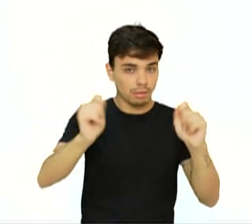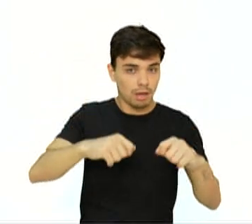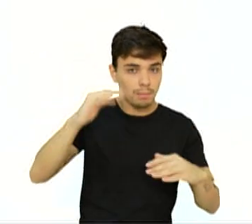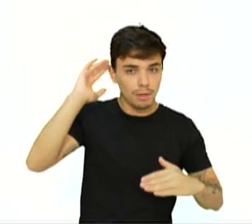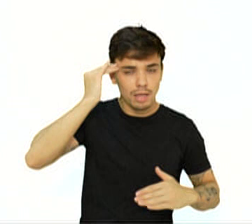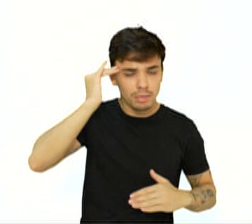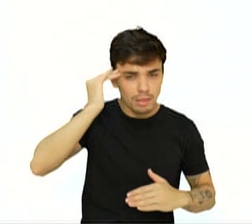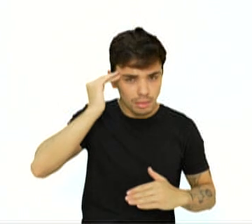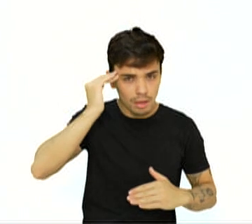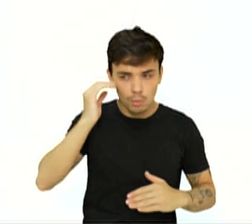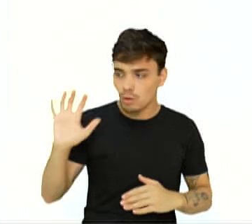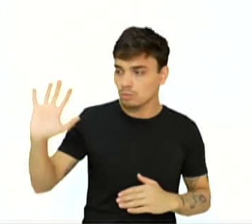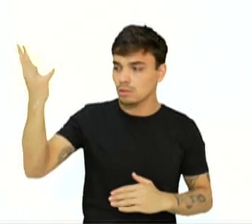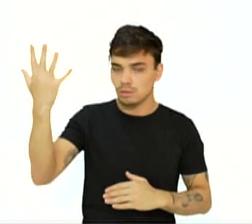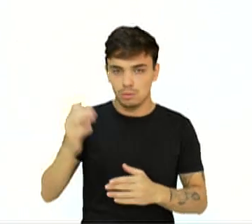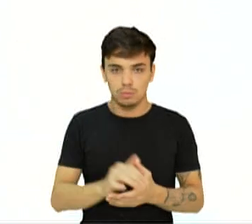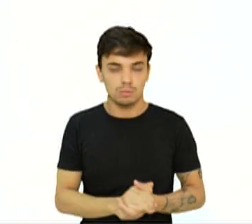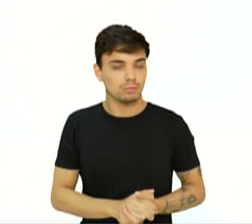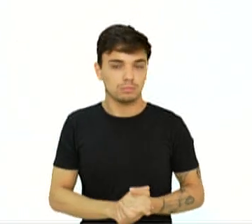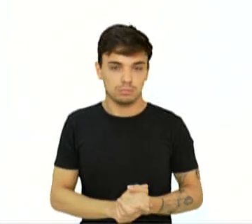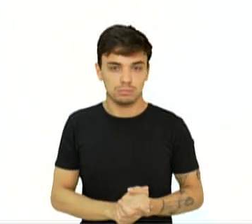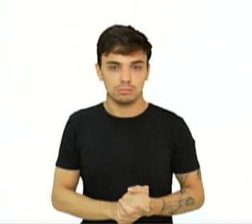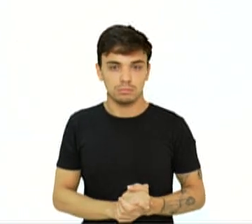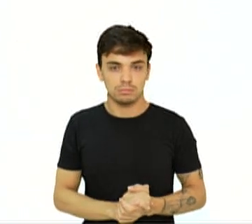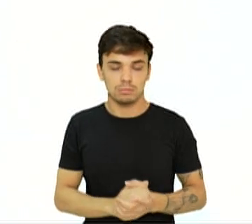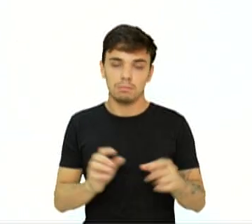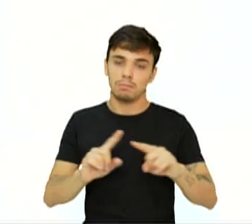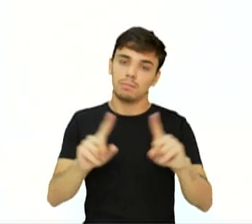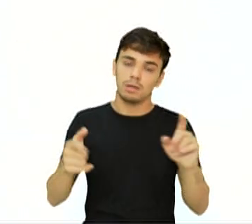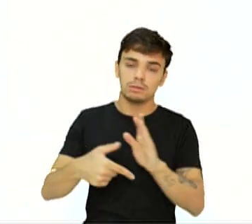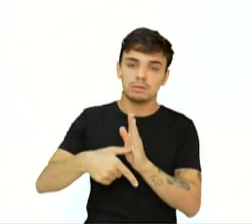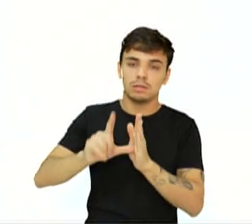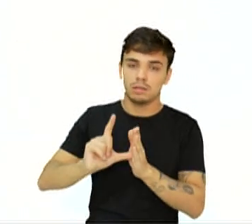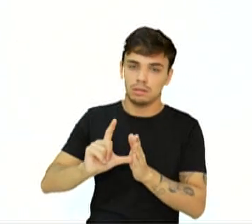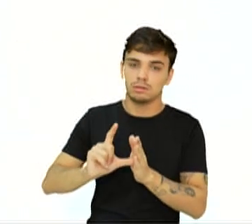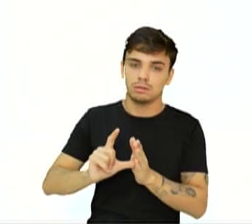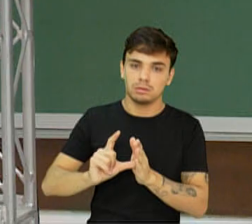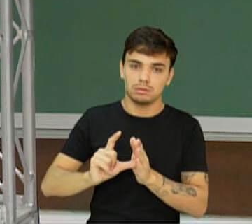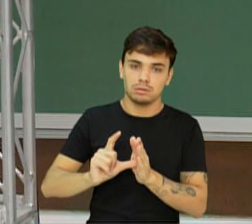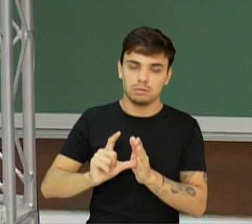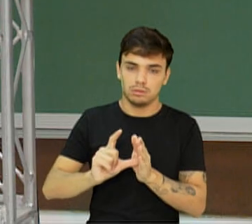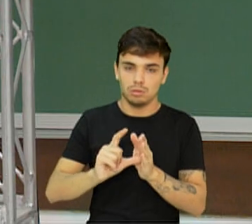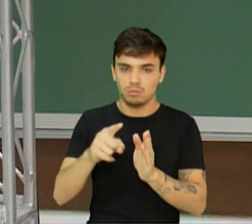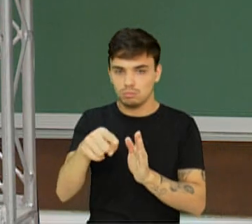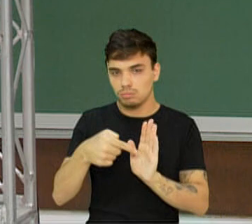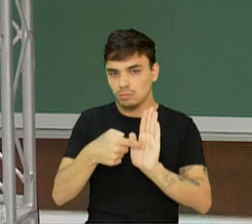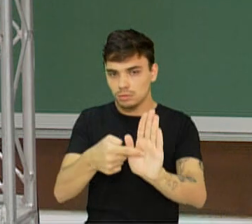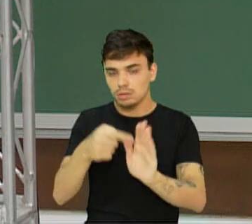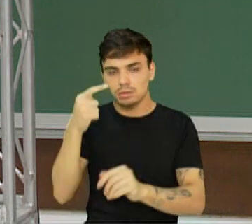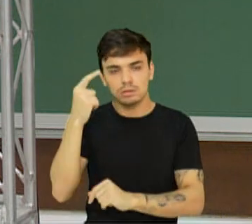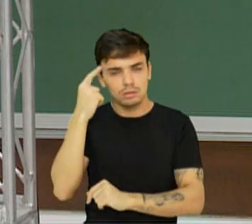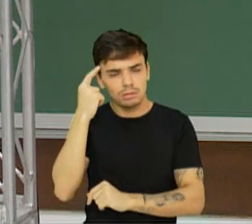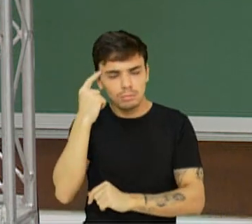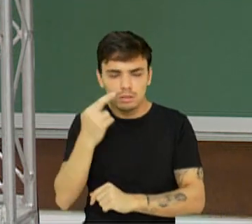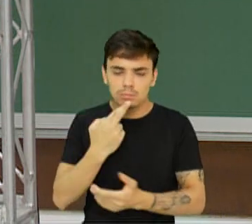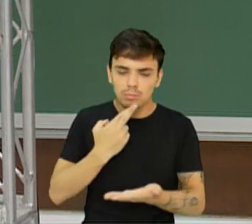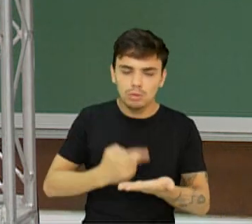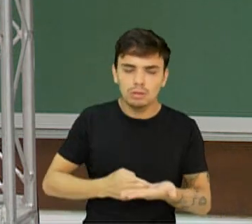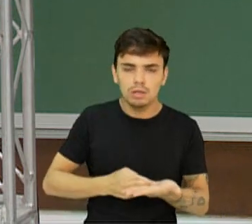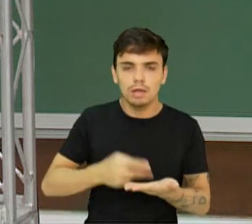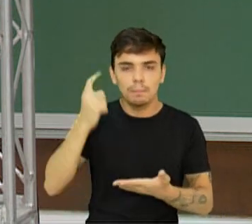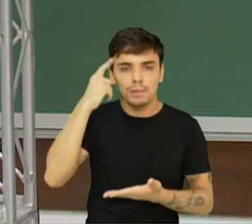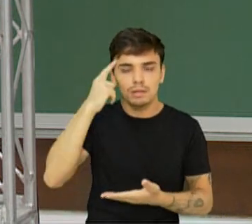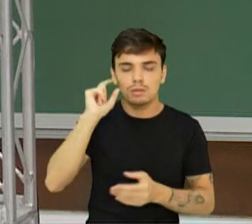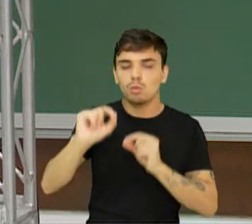esse fenômeno, né? Antes de eu deixar aqui para vocês responderem, vamos pensar um pouquinho o que é onda